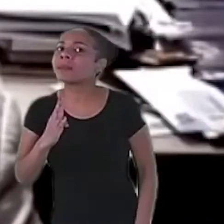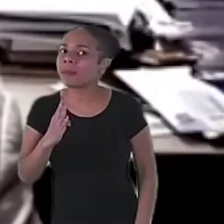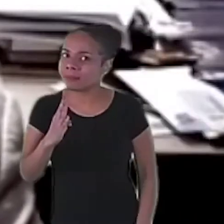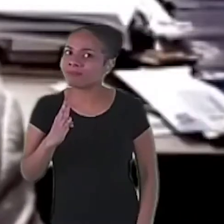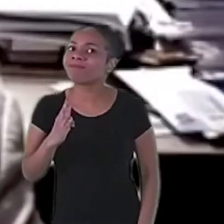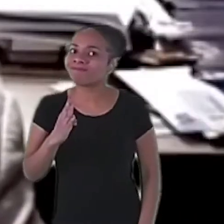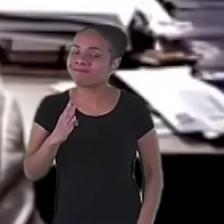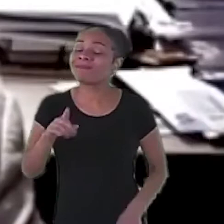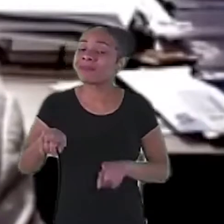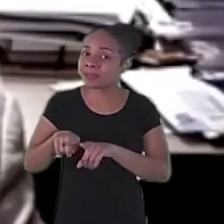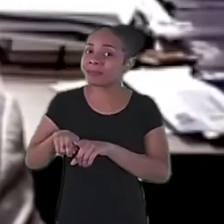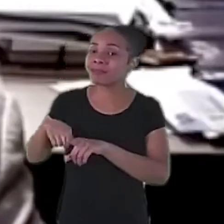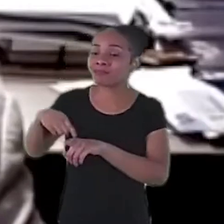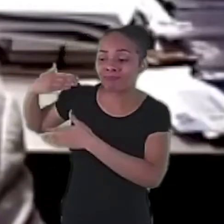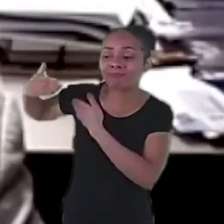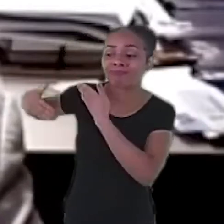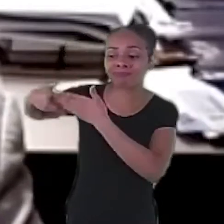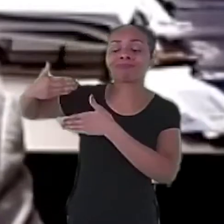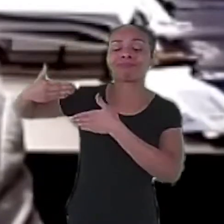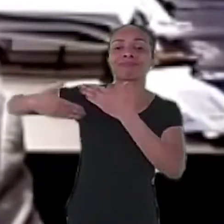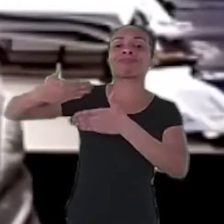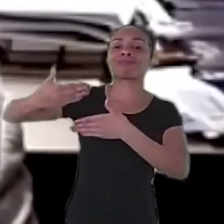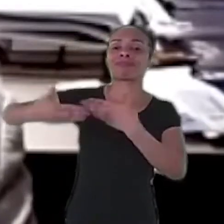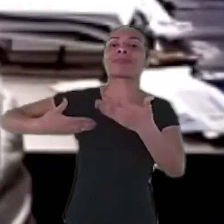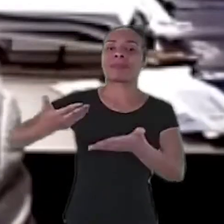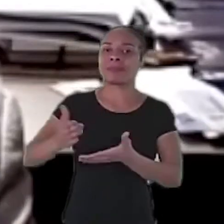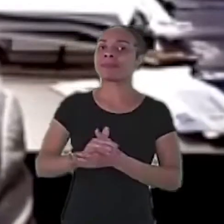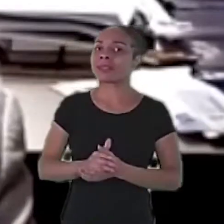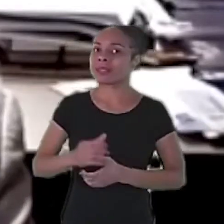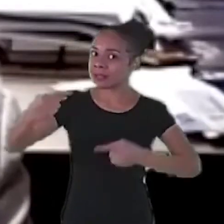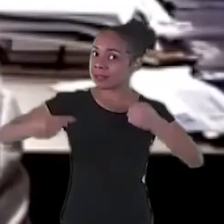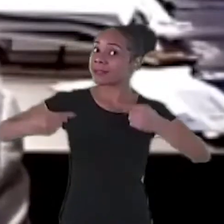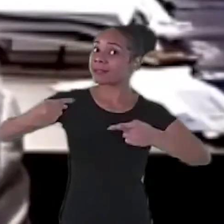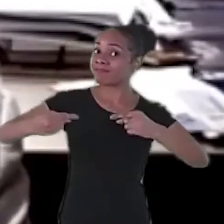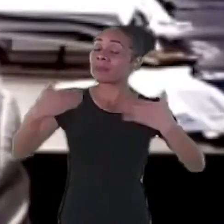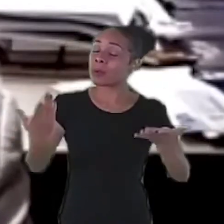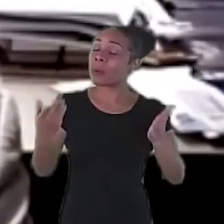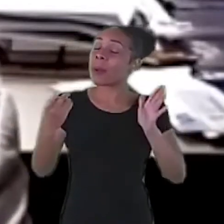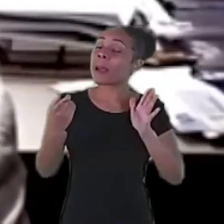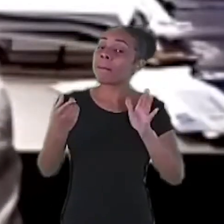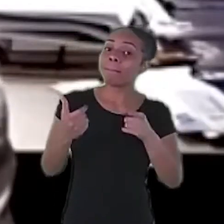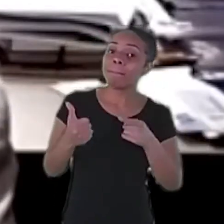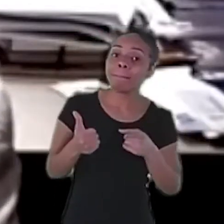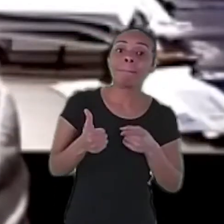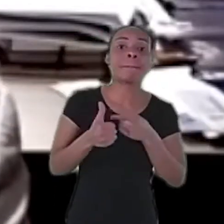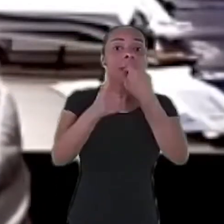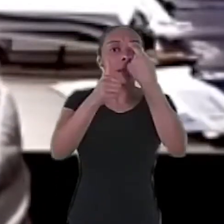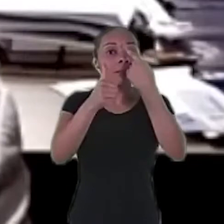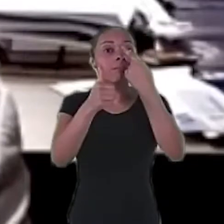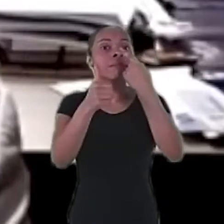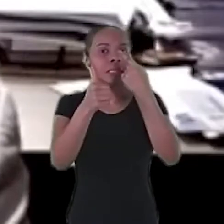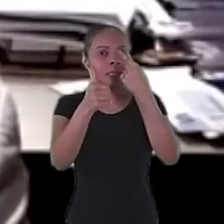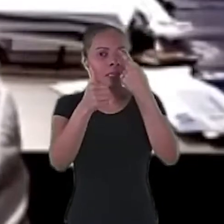últimos anos. Então fica uma primeira indagação a partir dessas